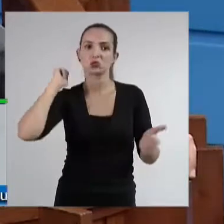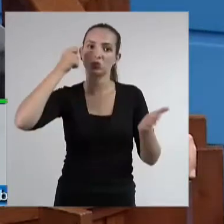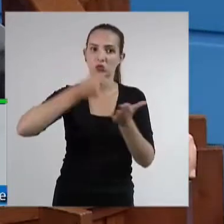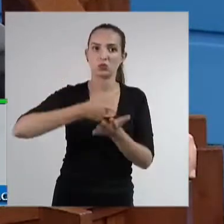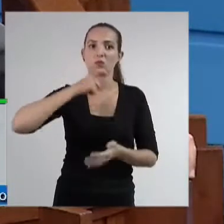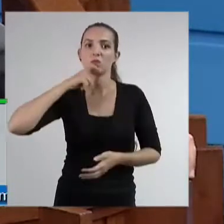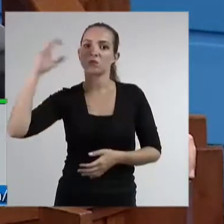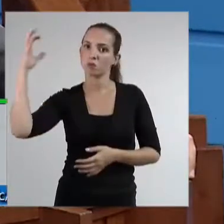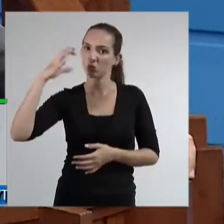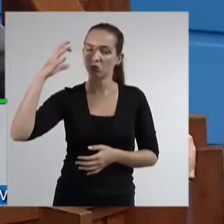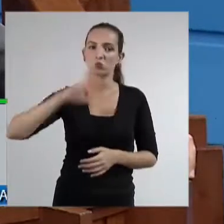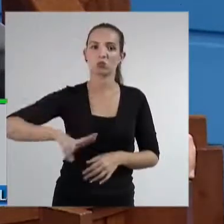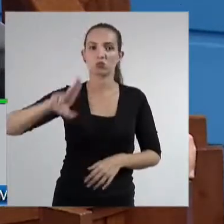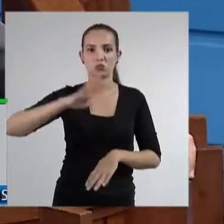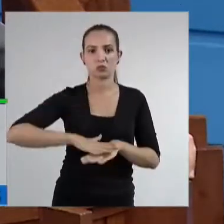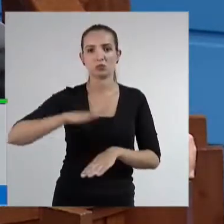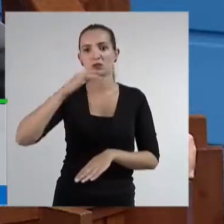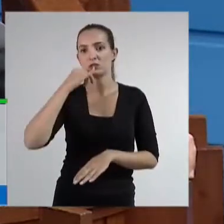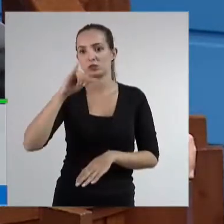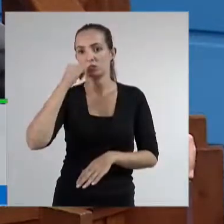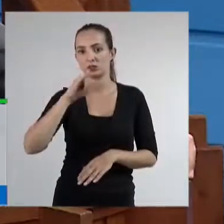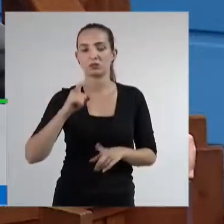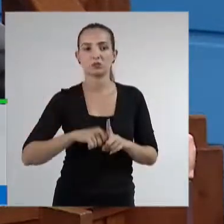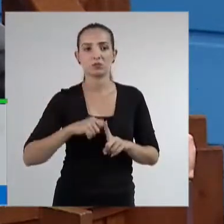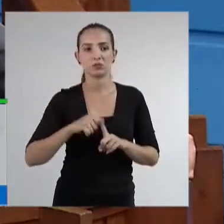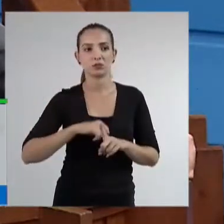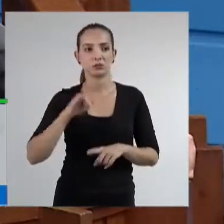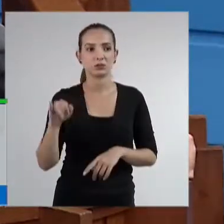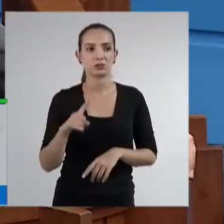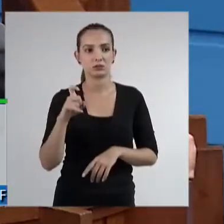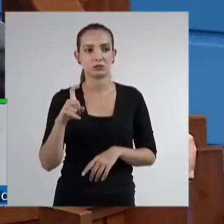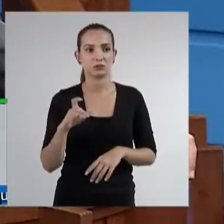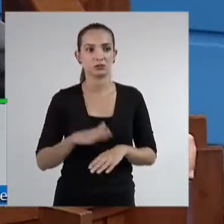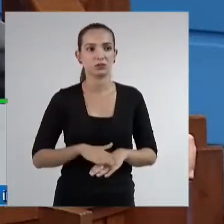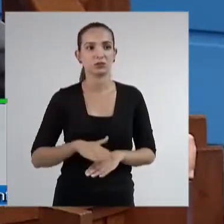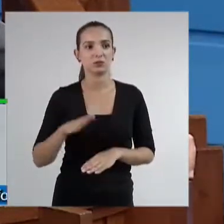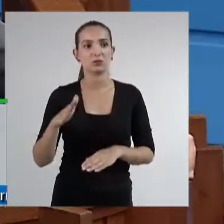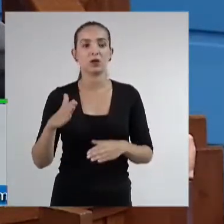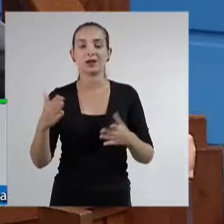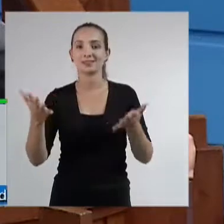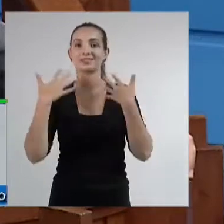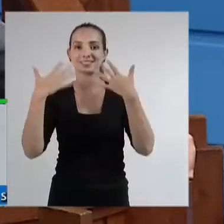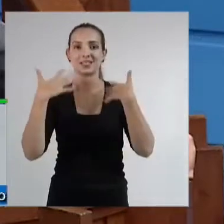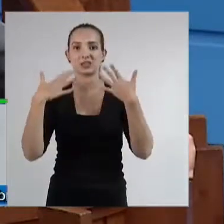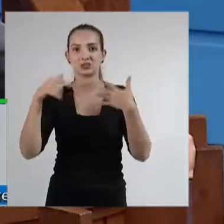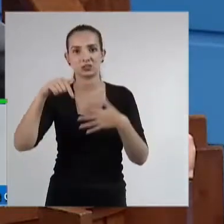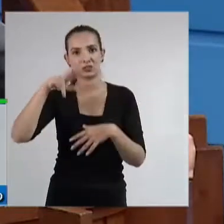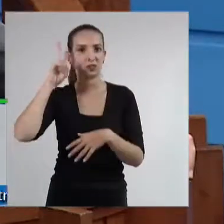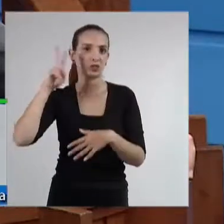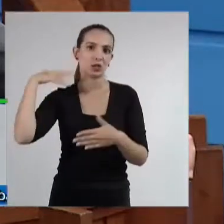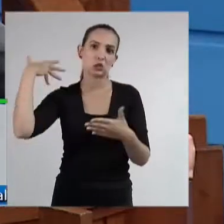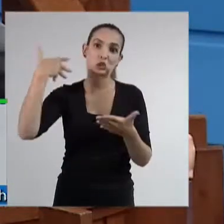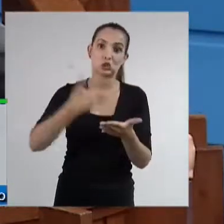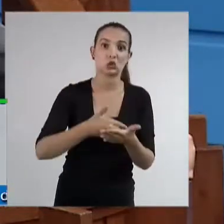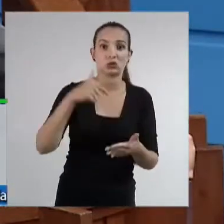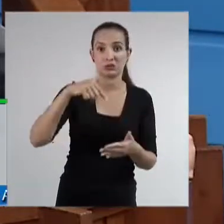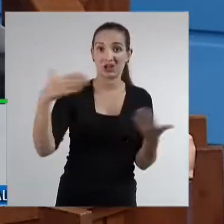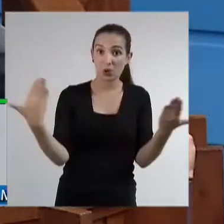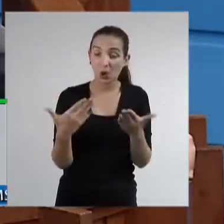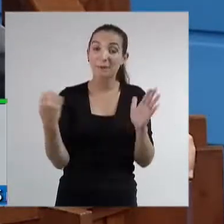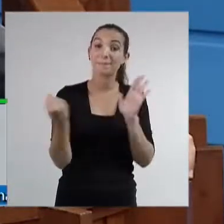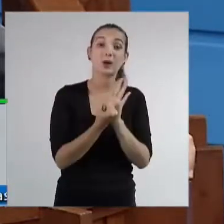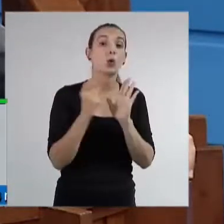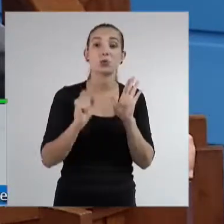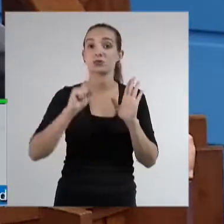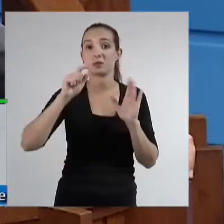muita gente gastou mais energia. Janeiro foi um dos janeiros mais quentes da história. Nós sabemos